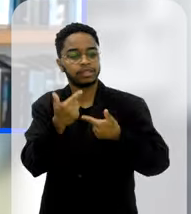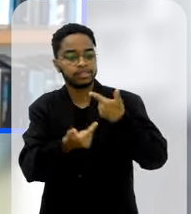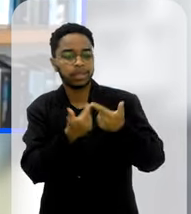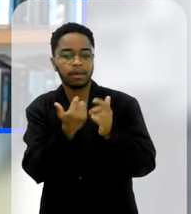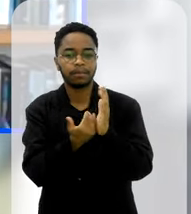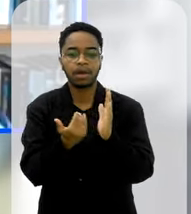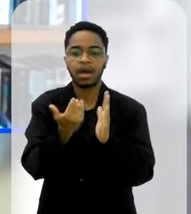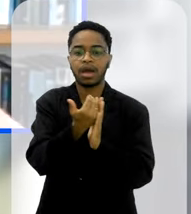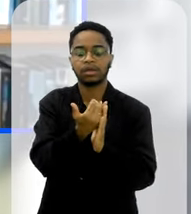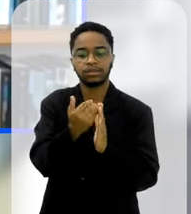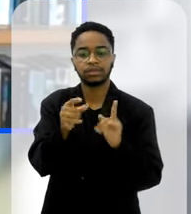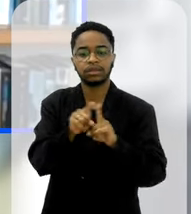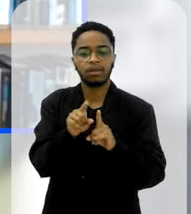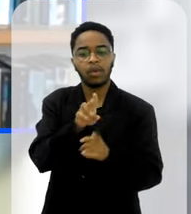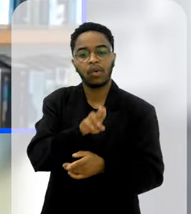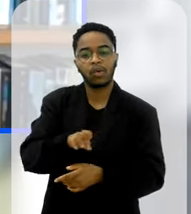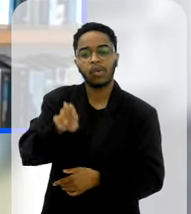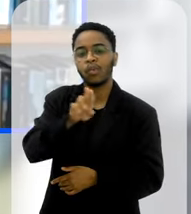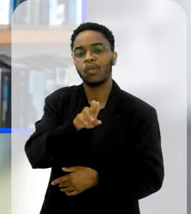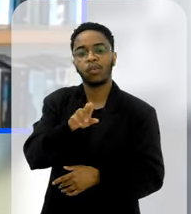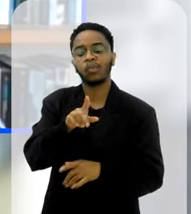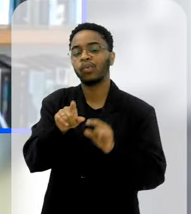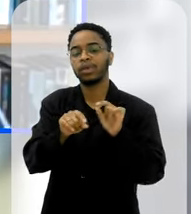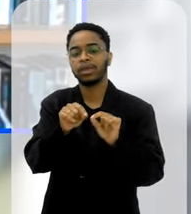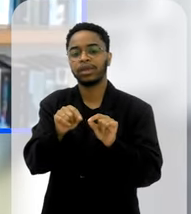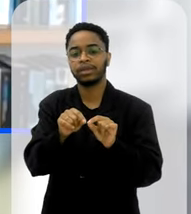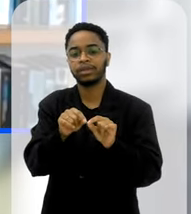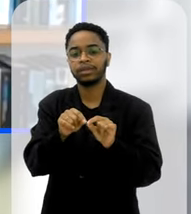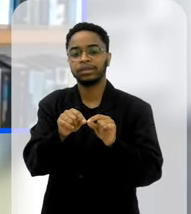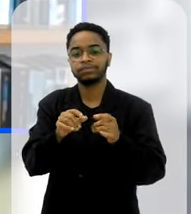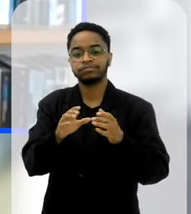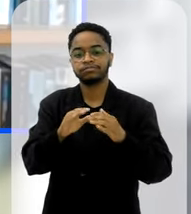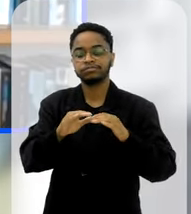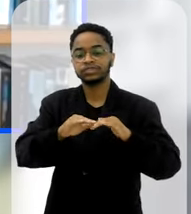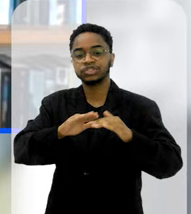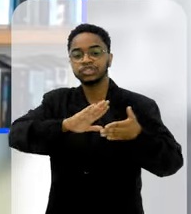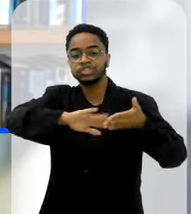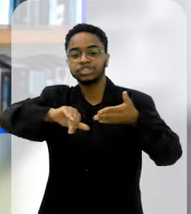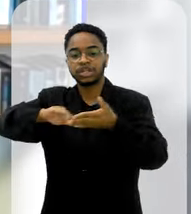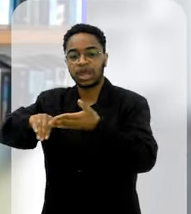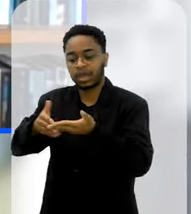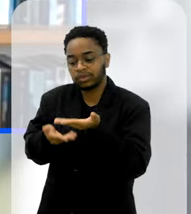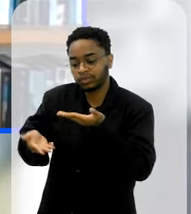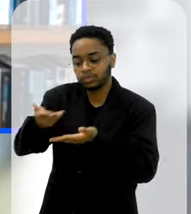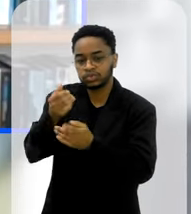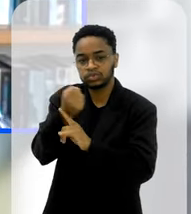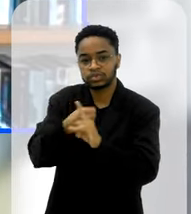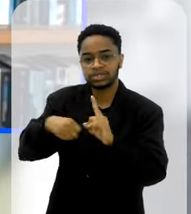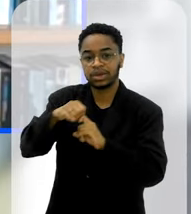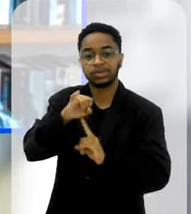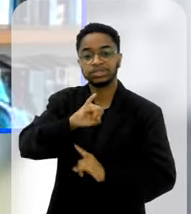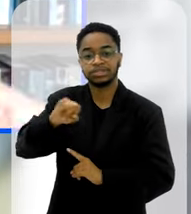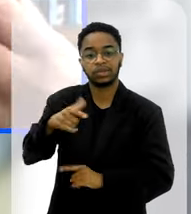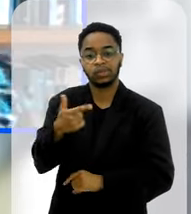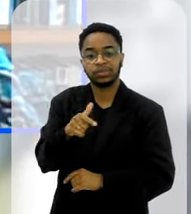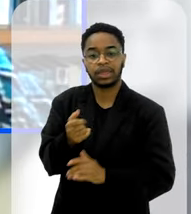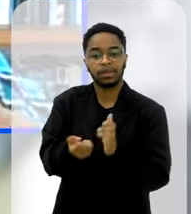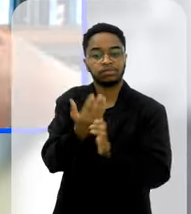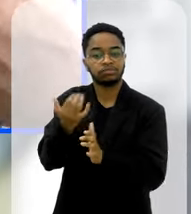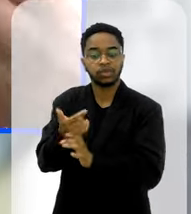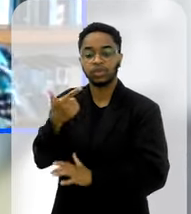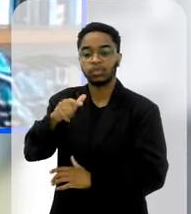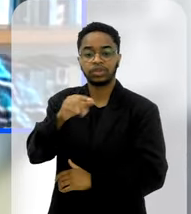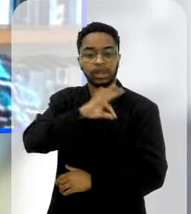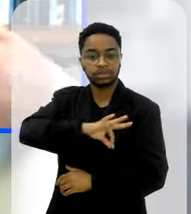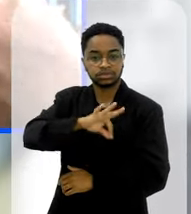sociedade produtivista e utilitária, é extirpar do convívio social, todo mundo que não produz,